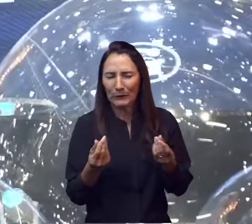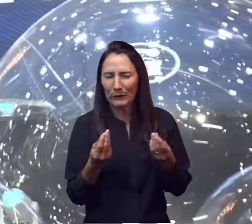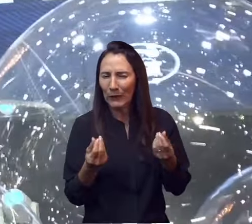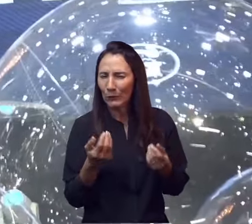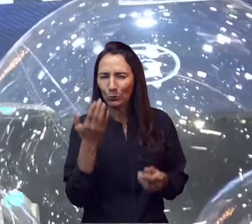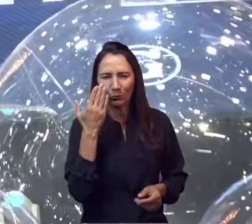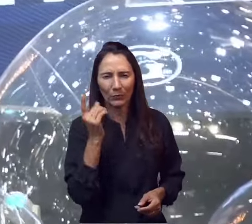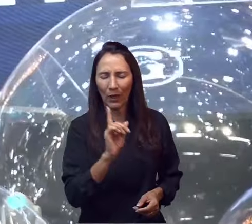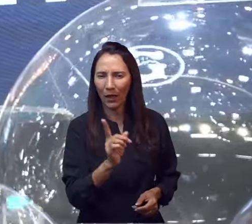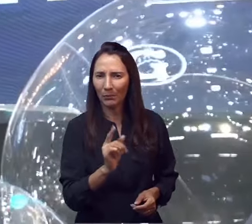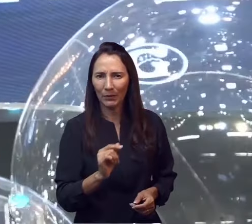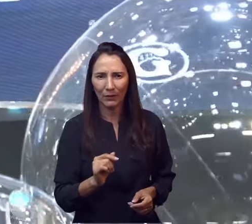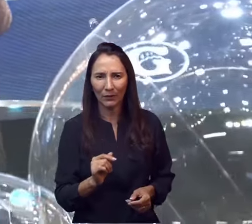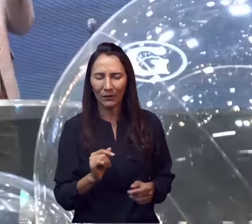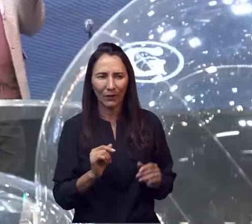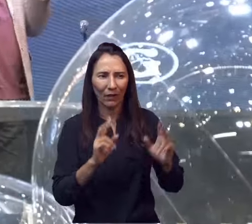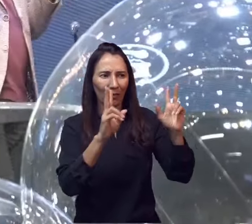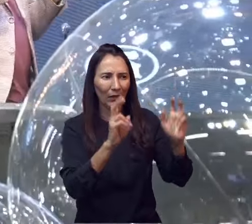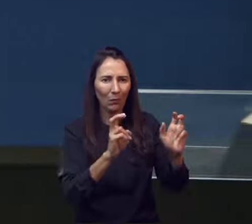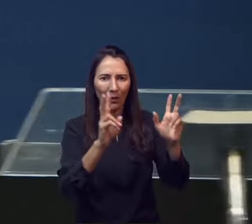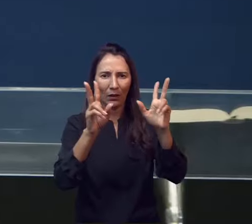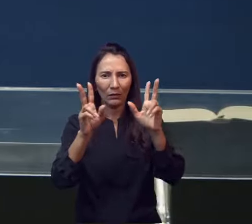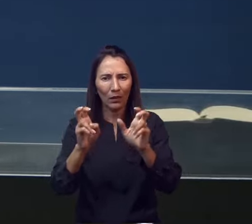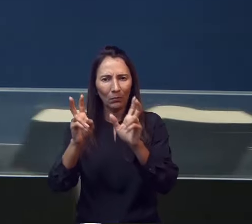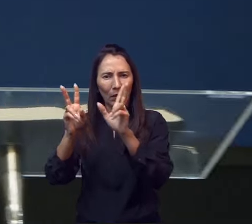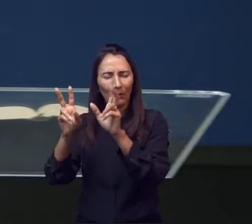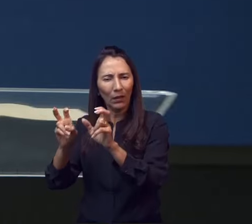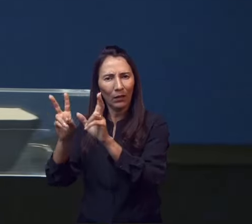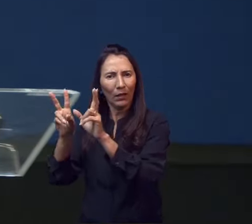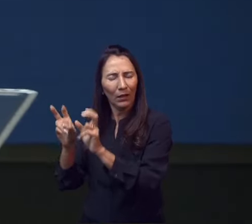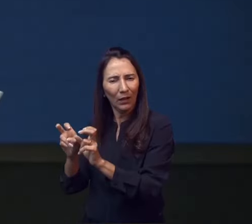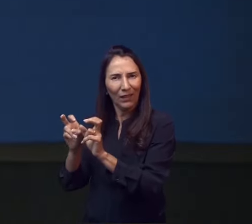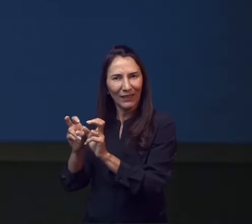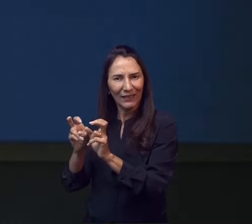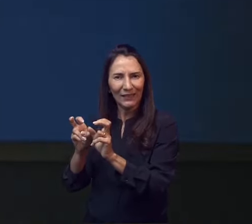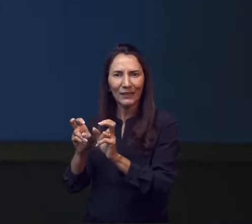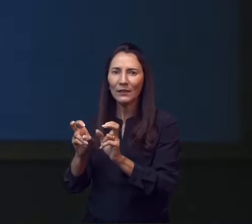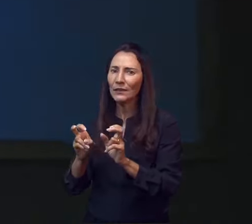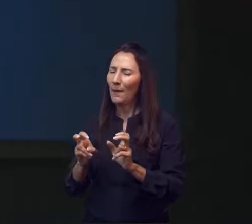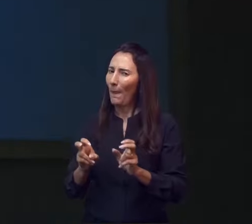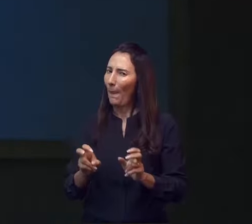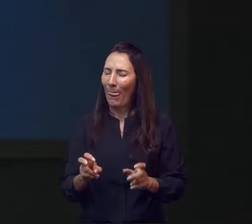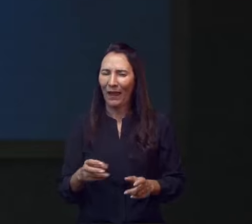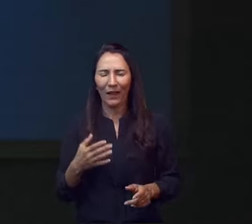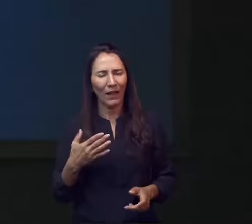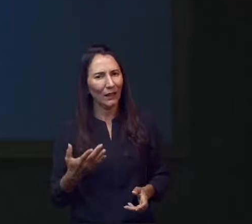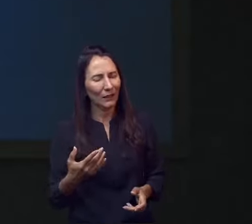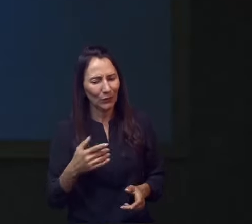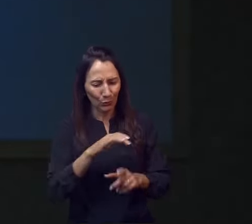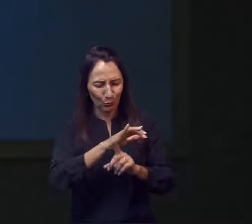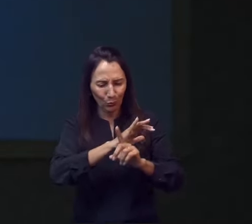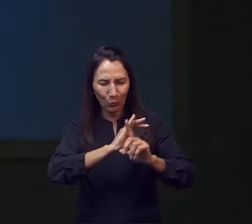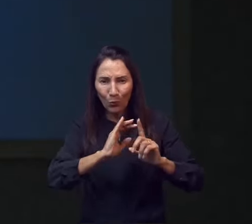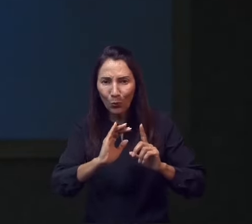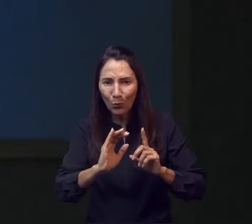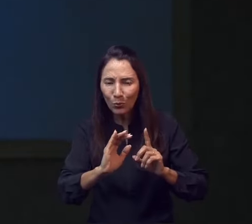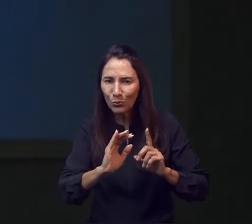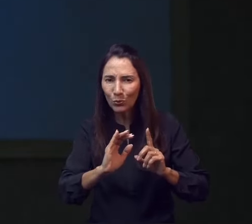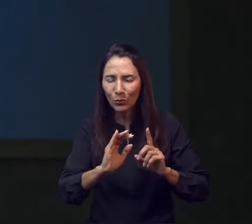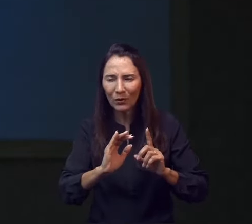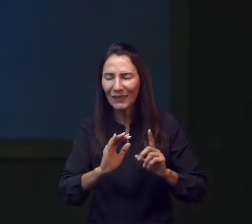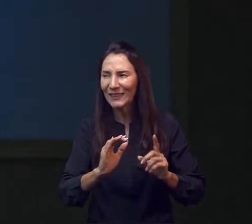saber pregar uma temática é enquadrada dentro de um culto que